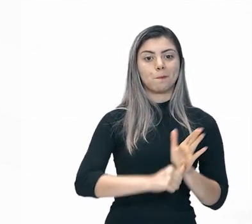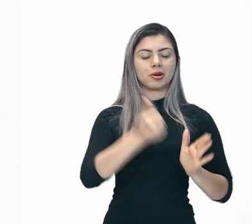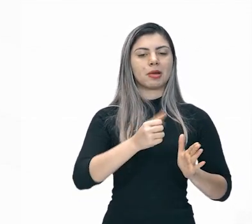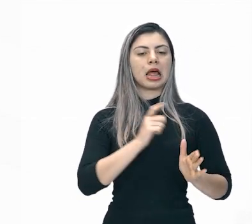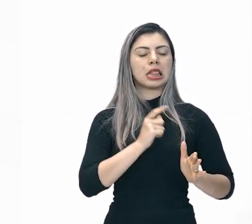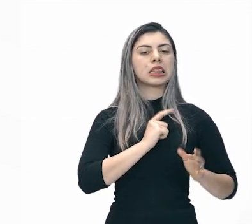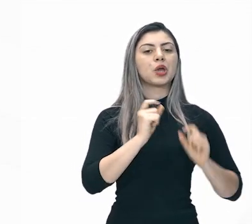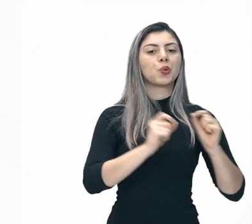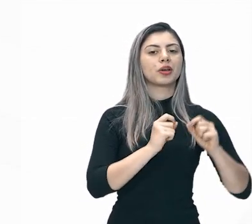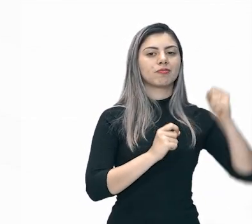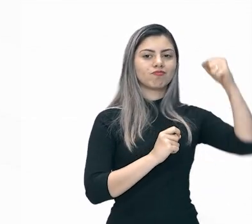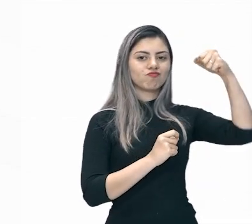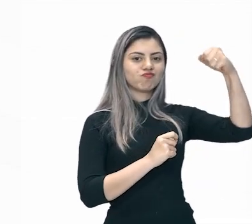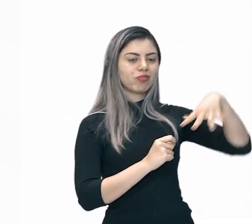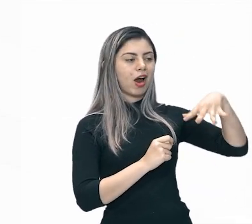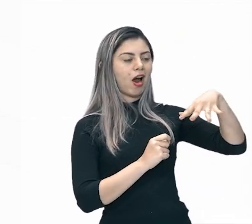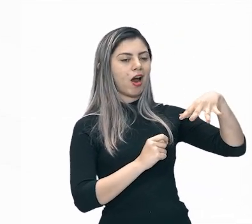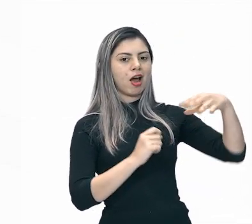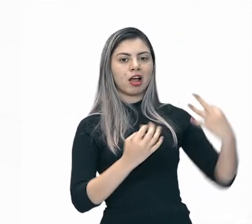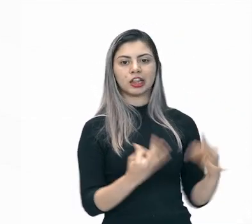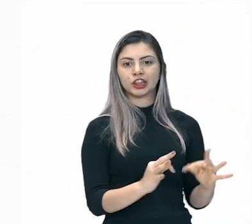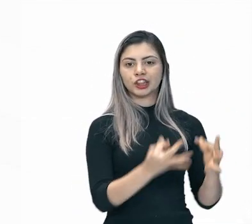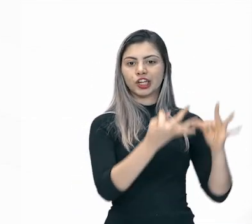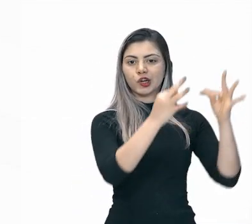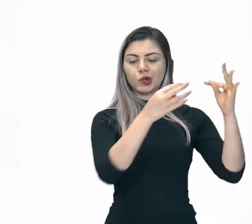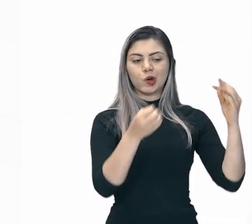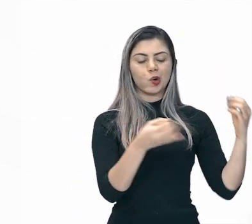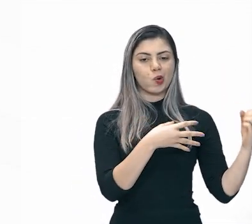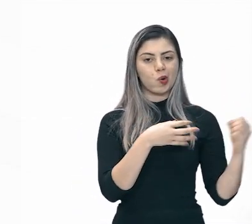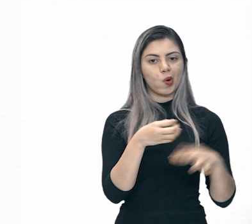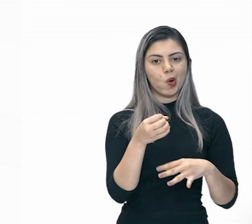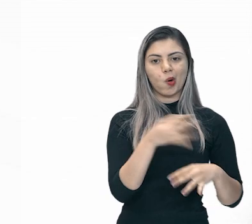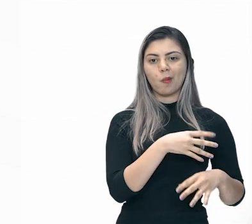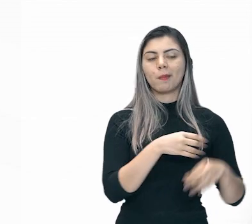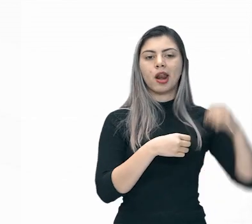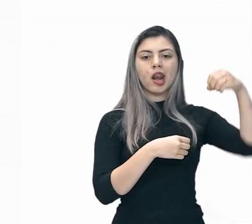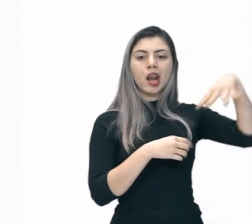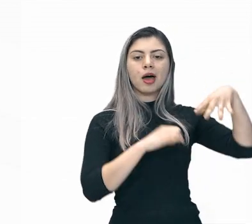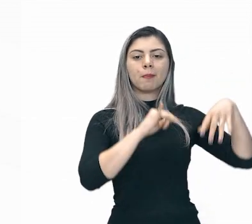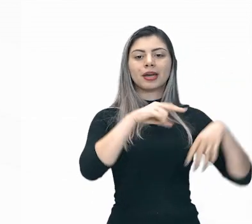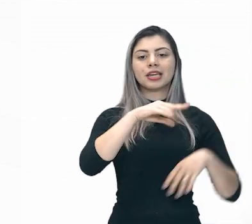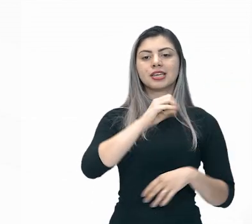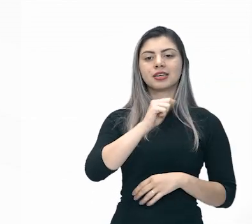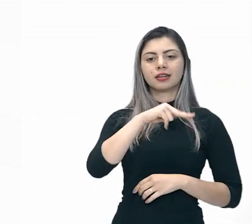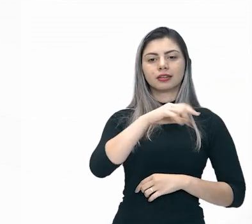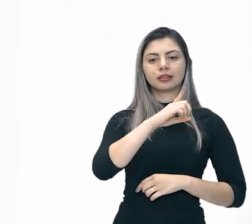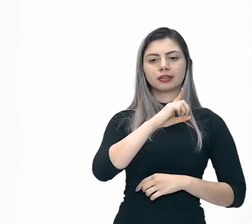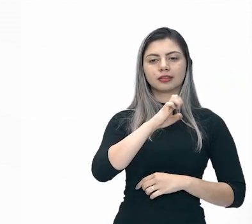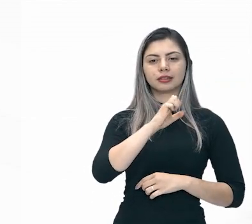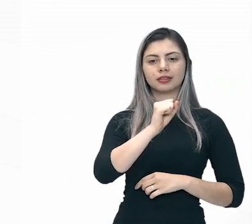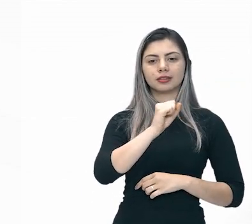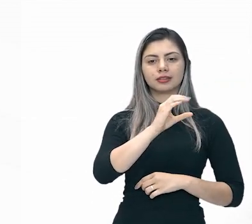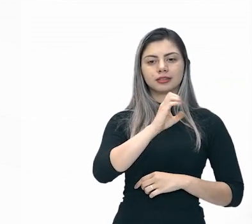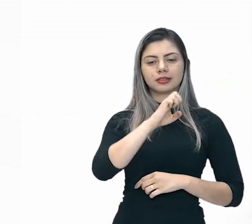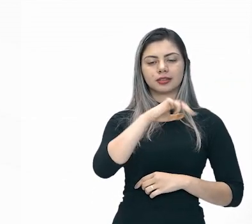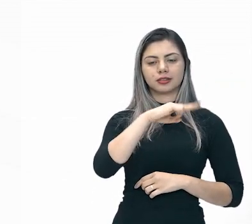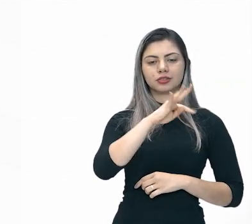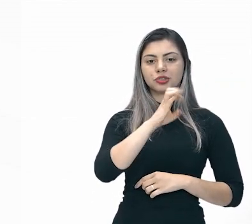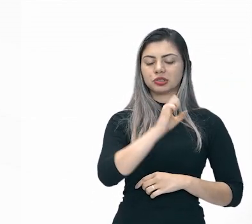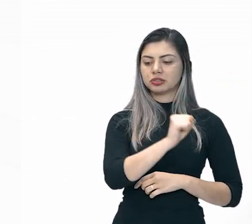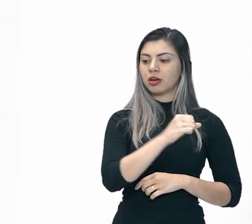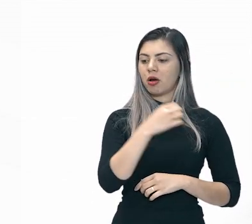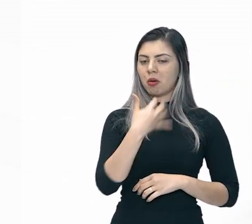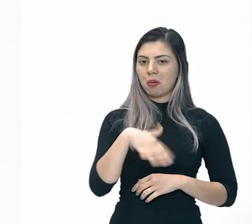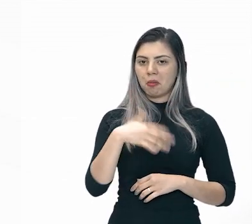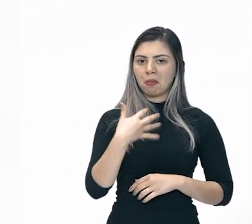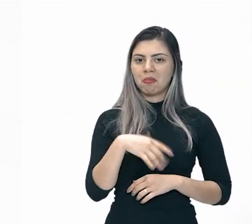de iluminação com refletores modernos e ribaltas com lâmpadas incandescentes. Viram só a